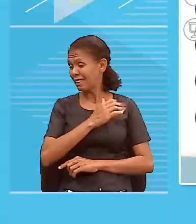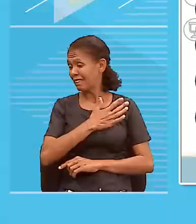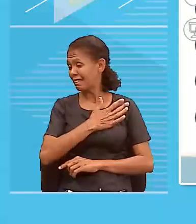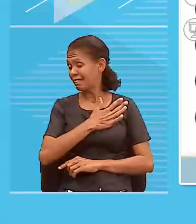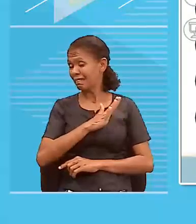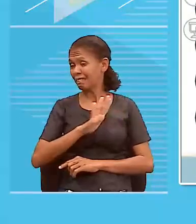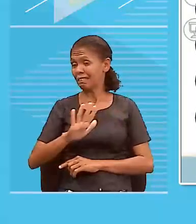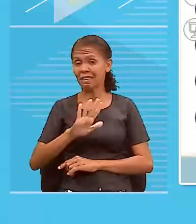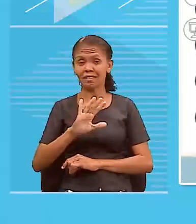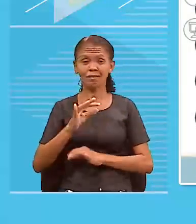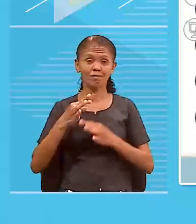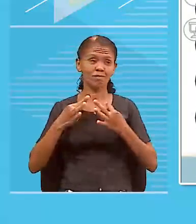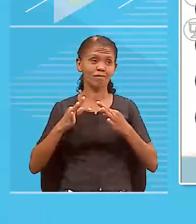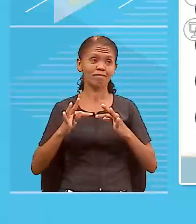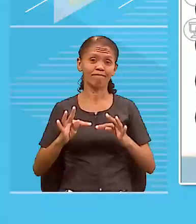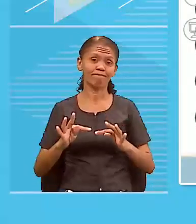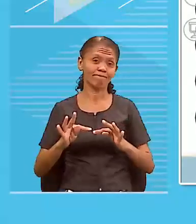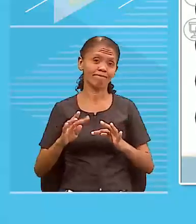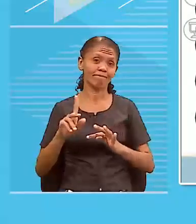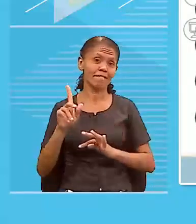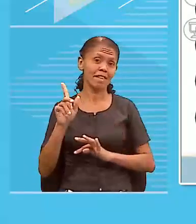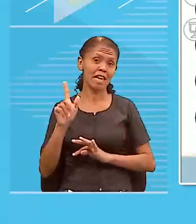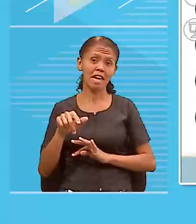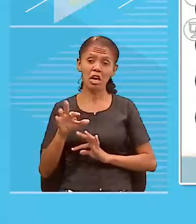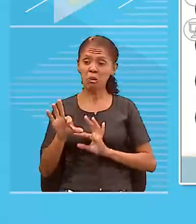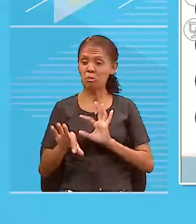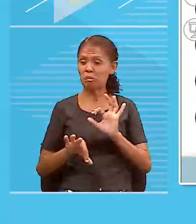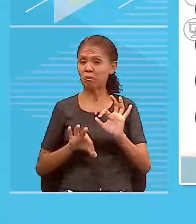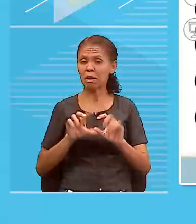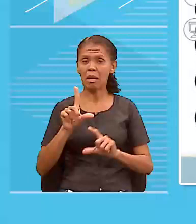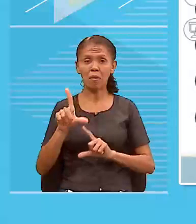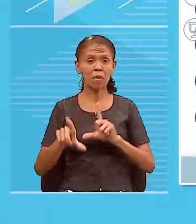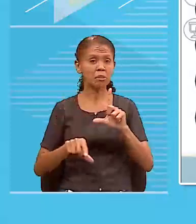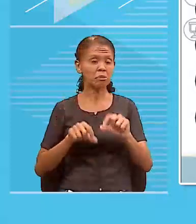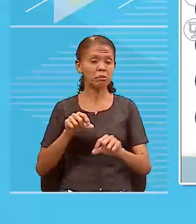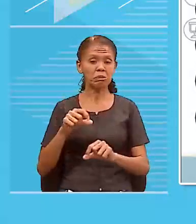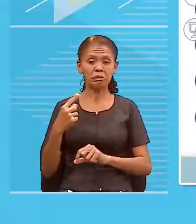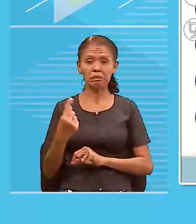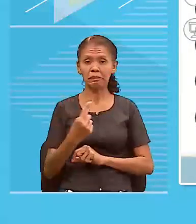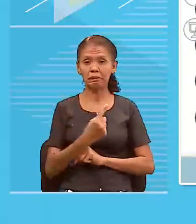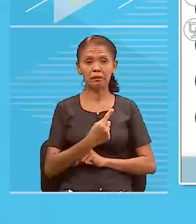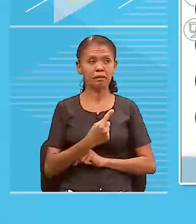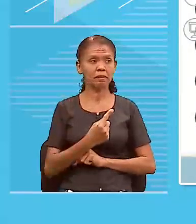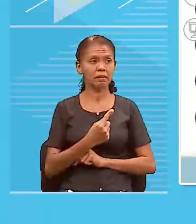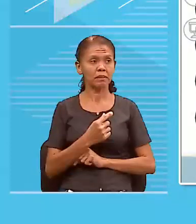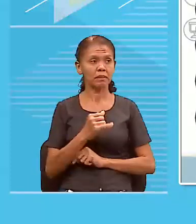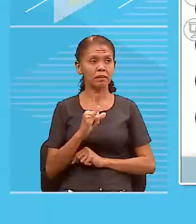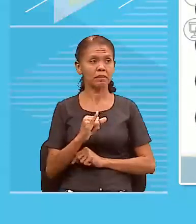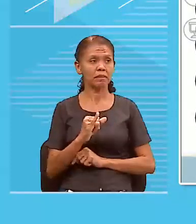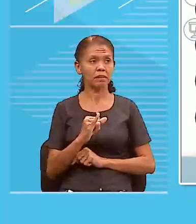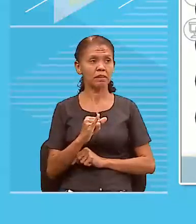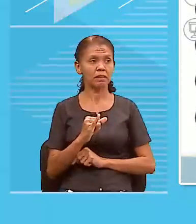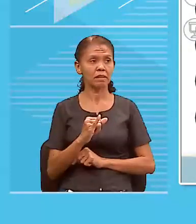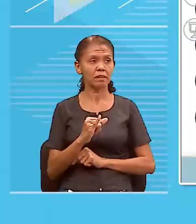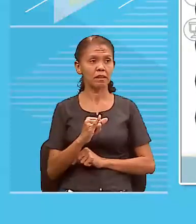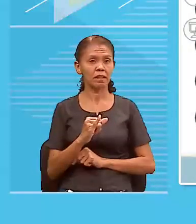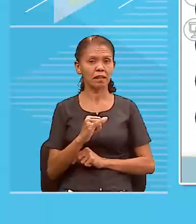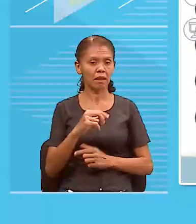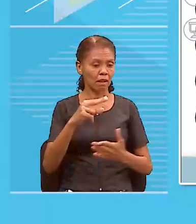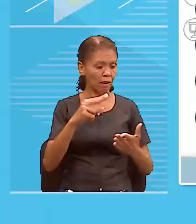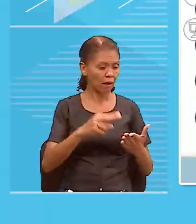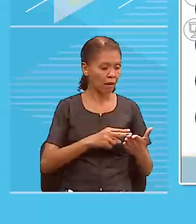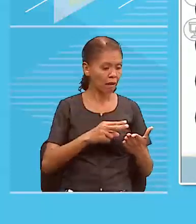a mais vai de cada um se ela pega um texto como esse e ela não tem a